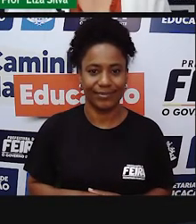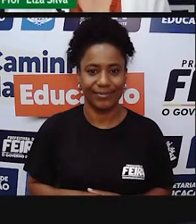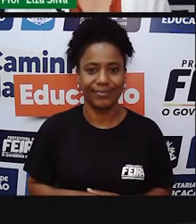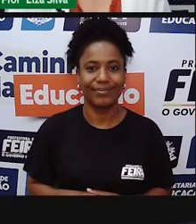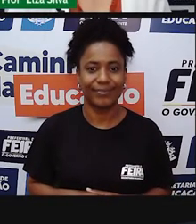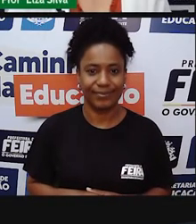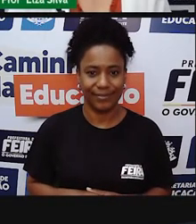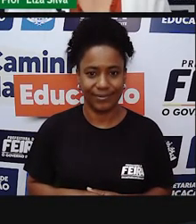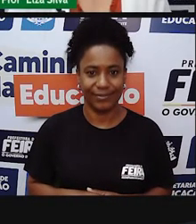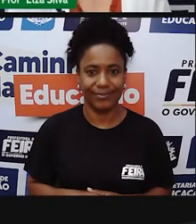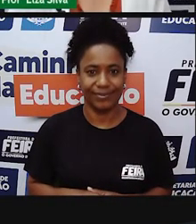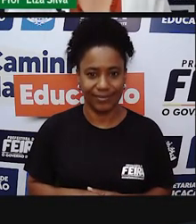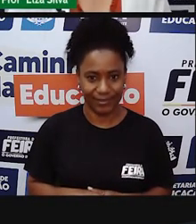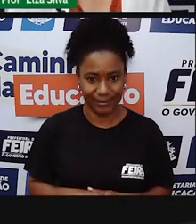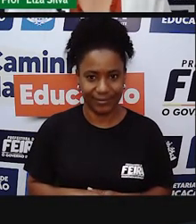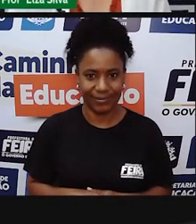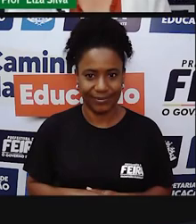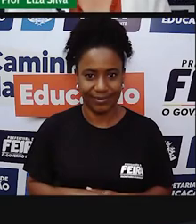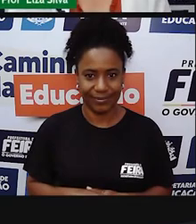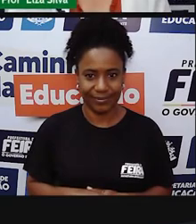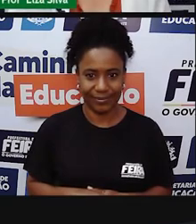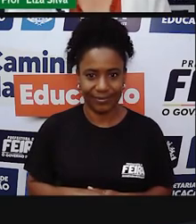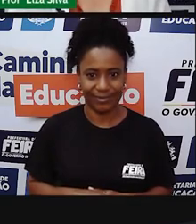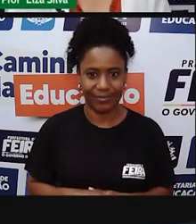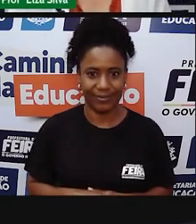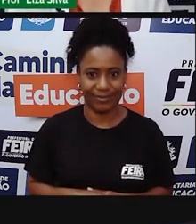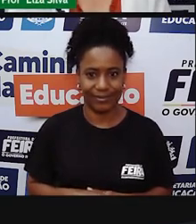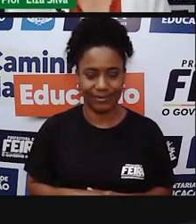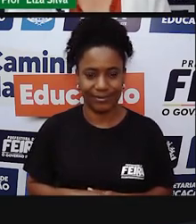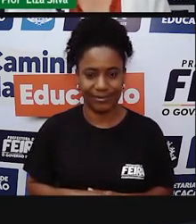criança. Uma coisa desse sentido.